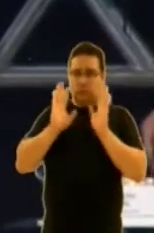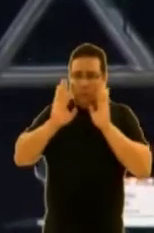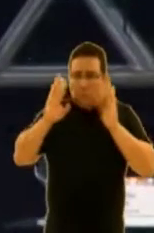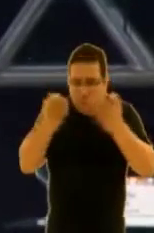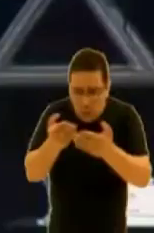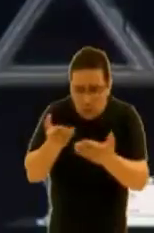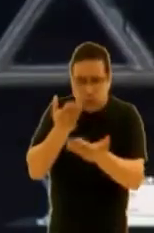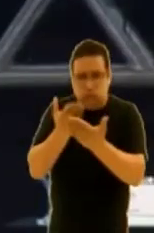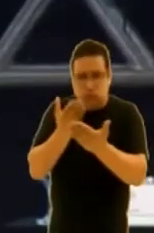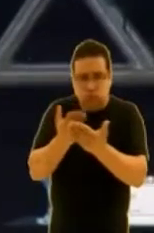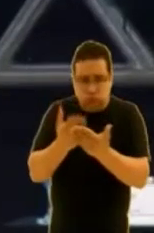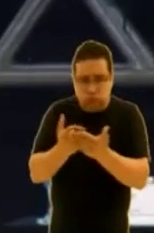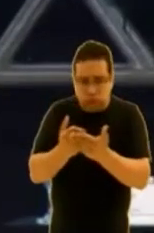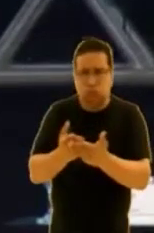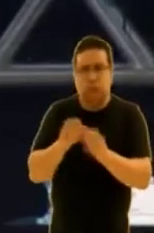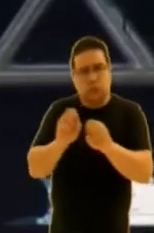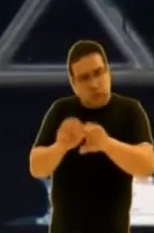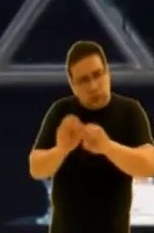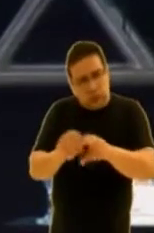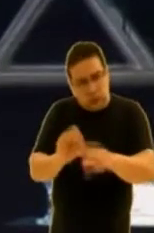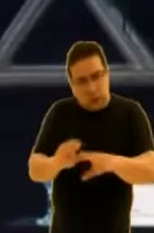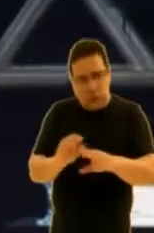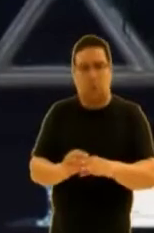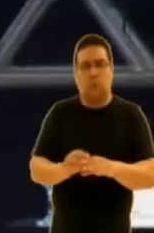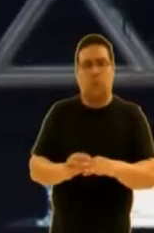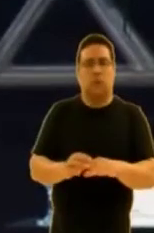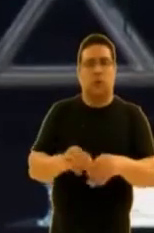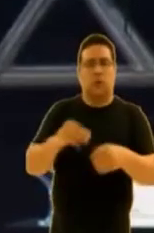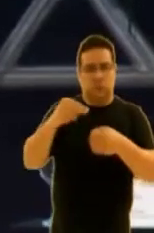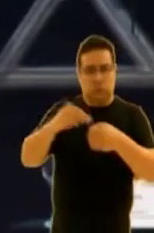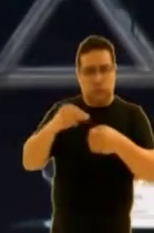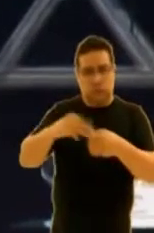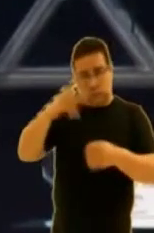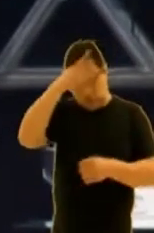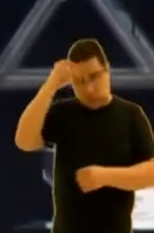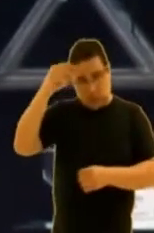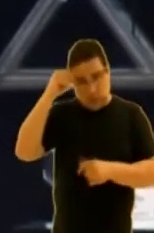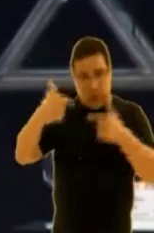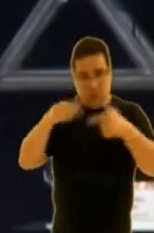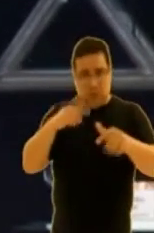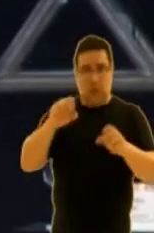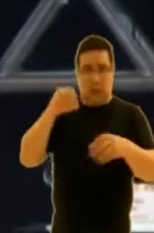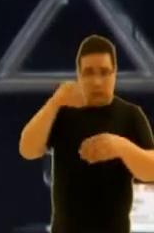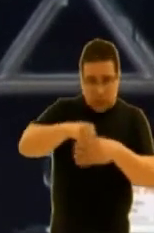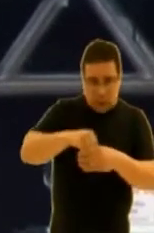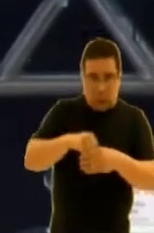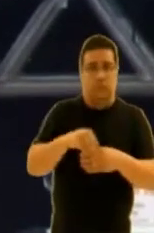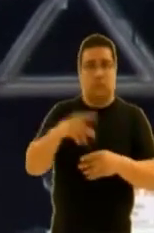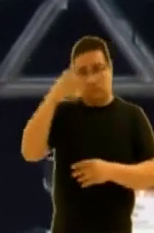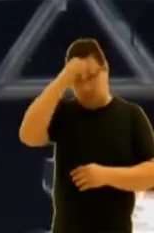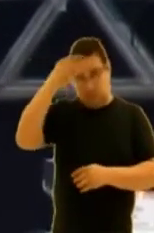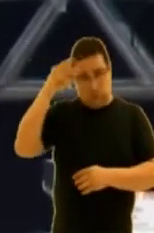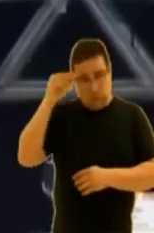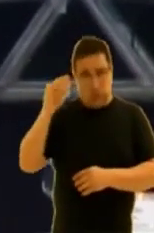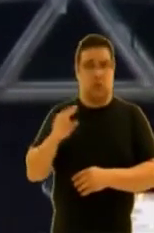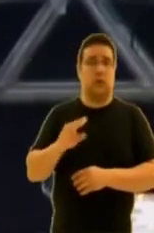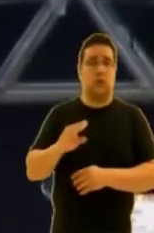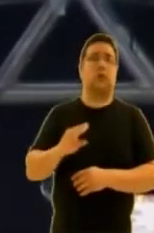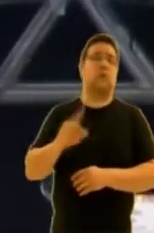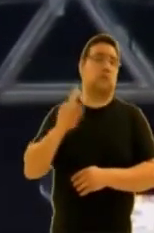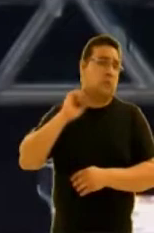educação municipal. Eu trabalhei por muitos anos na Prefeitura de Belo Horizonte e me